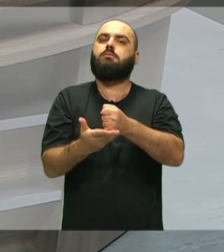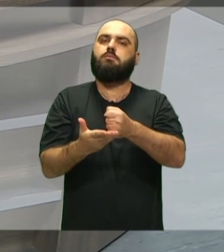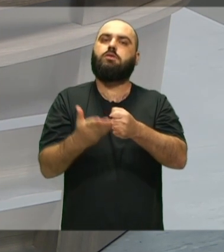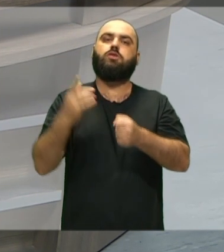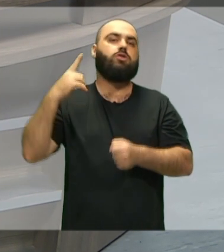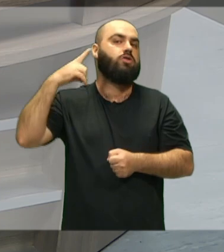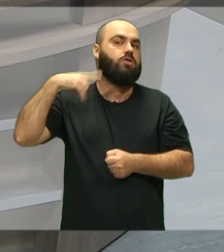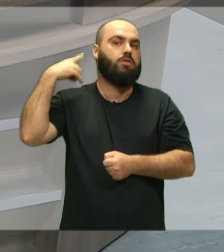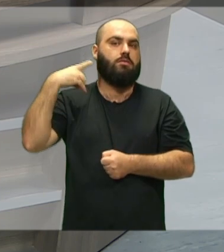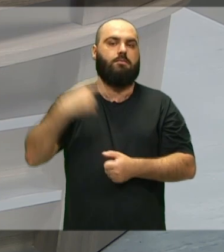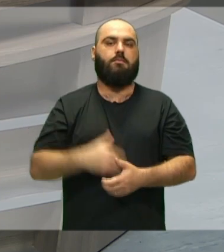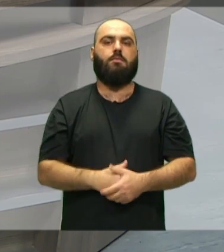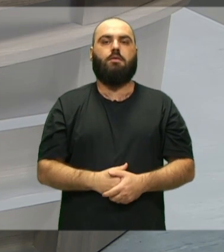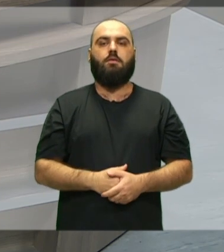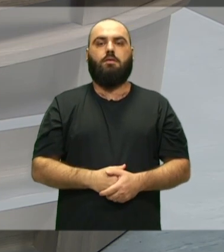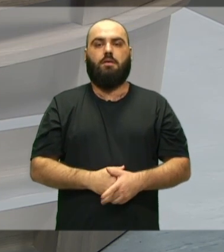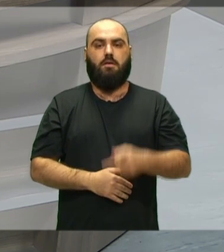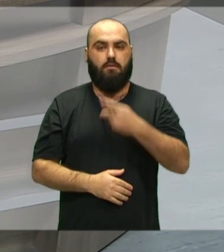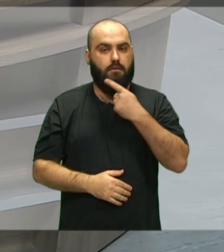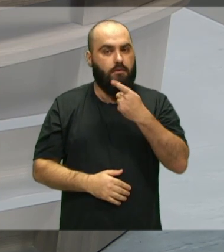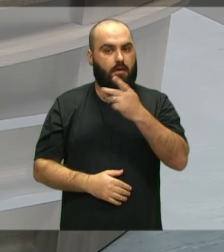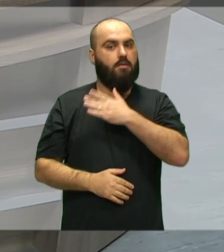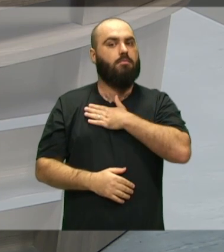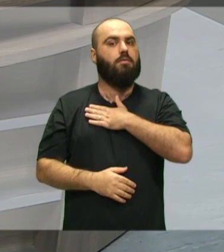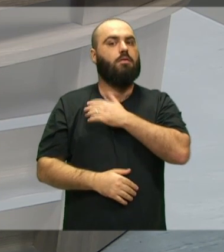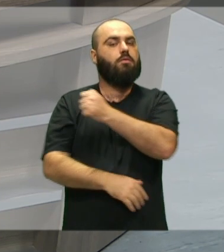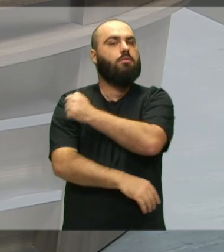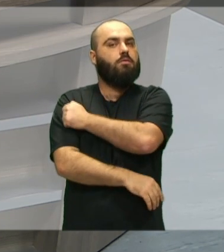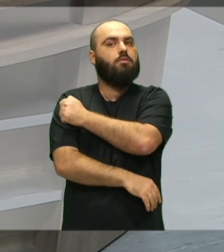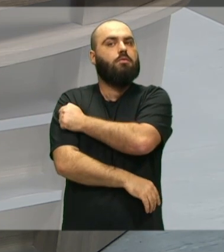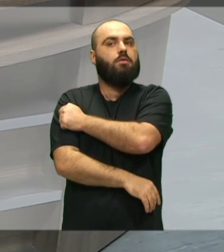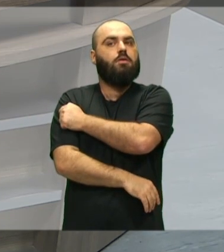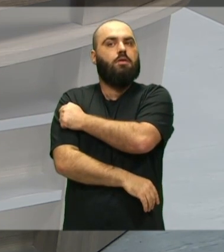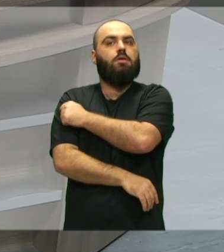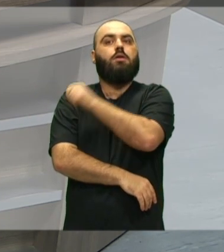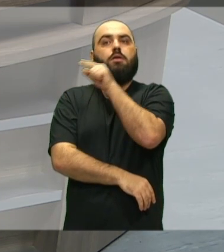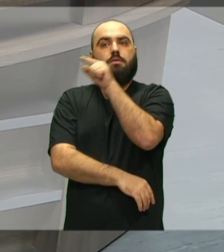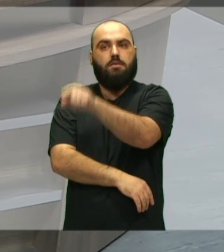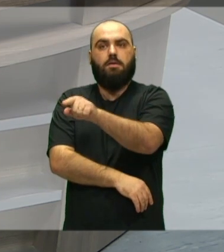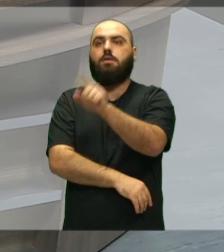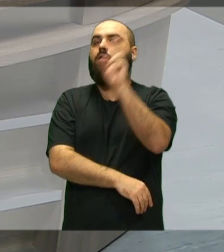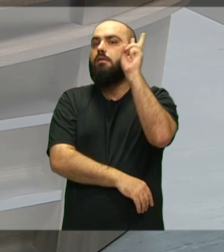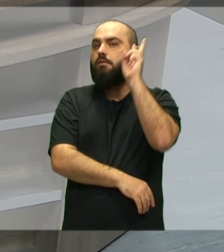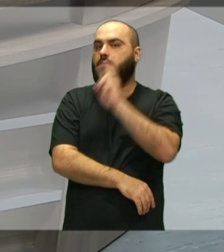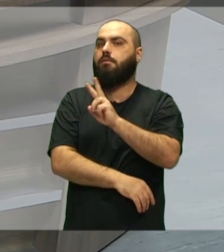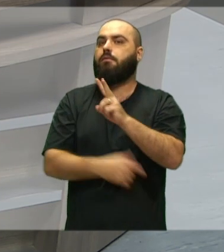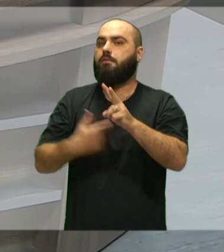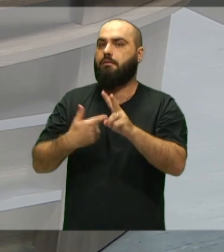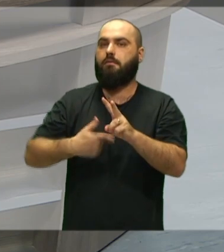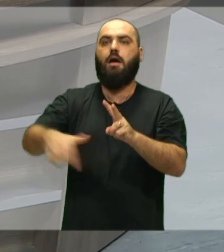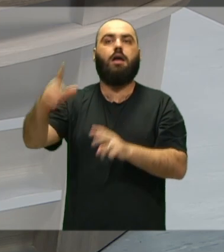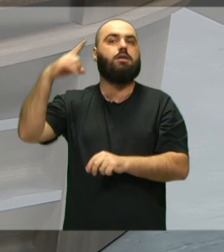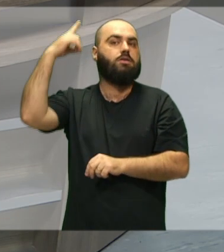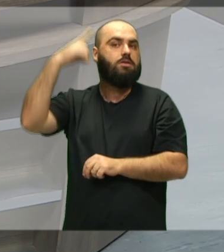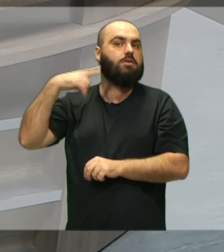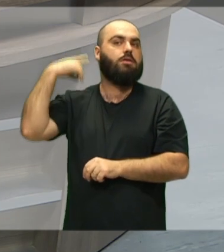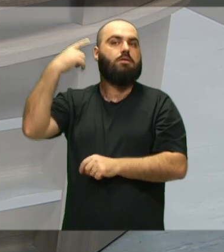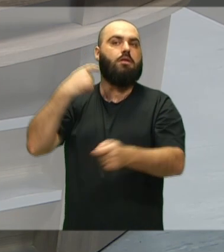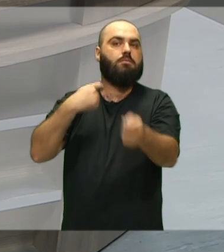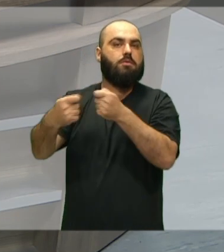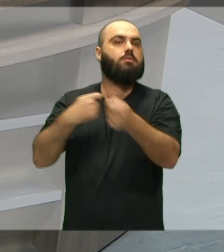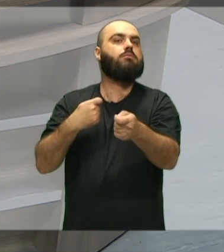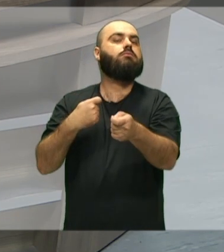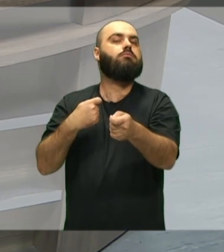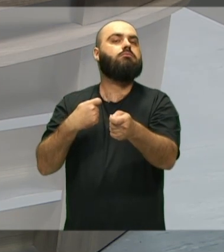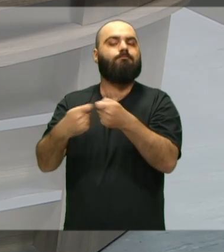administrativo. Eu costumo dizer para os meus alunos, vocês estão vivendo o direito administrativo, vocês vão passar pelo direito administrativo e da melhor forma